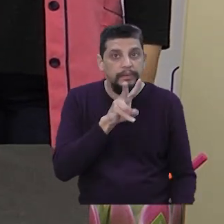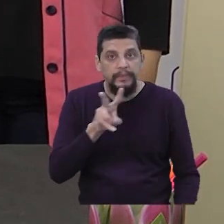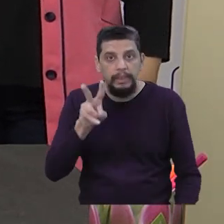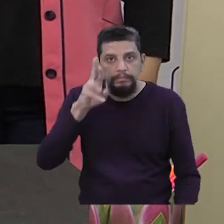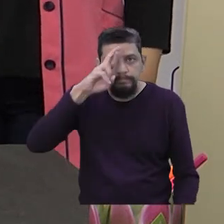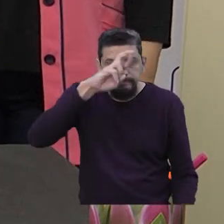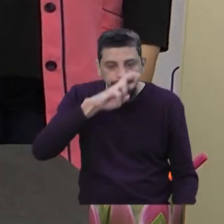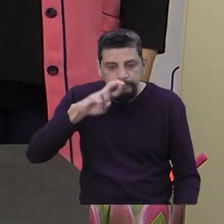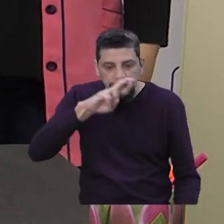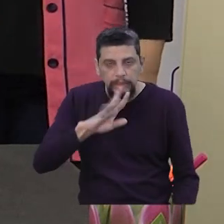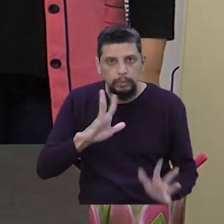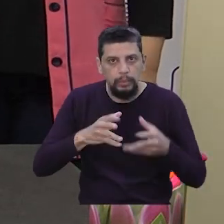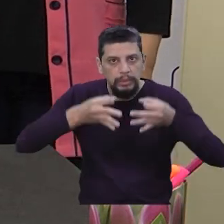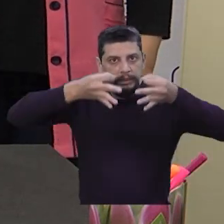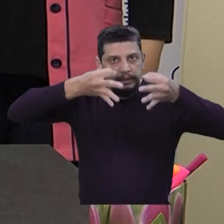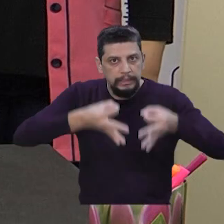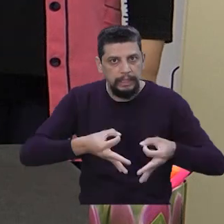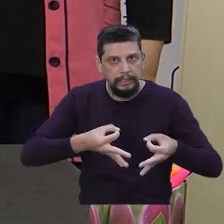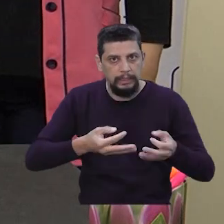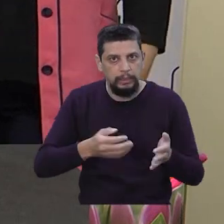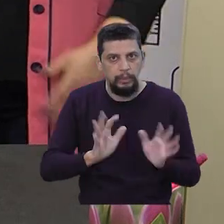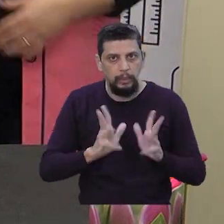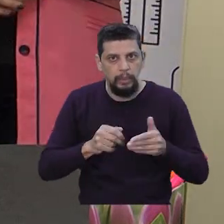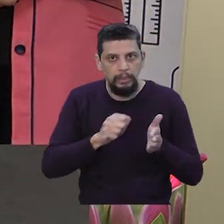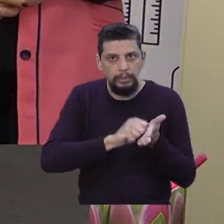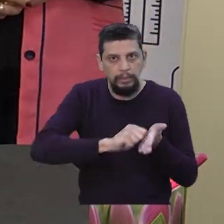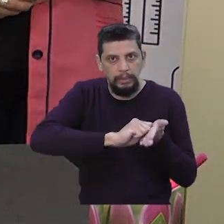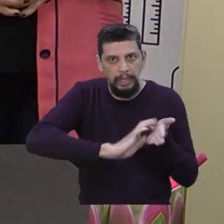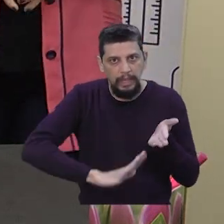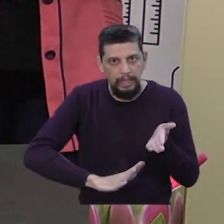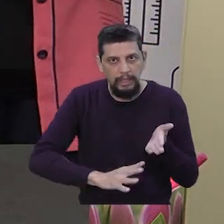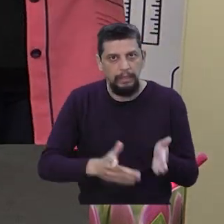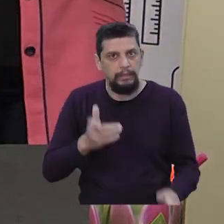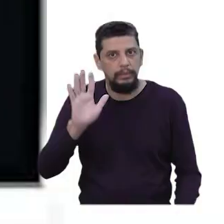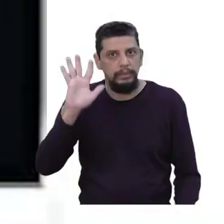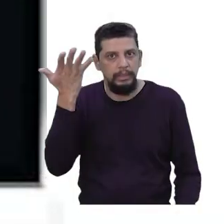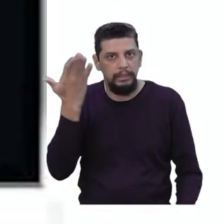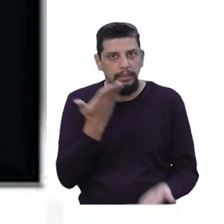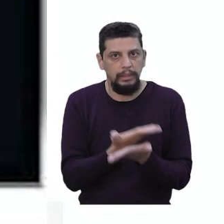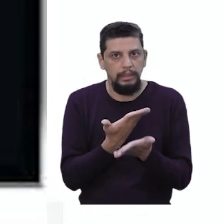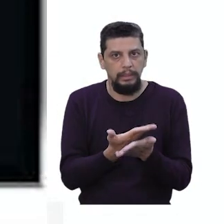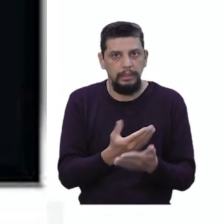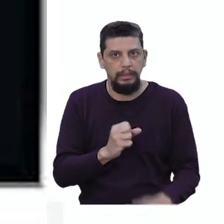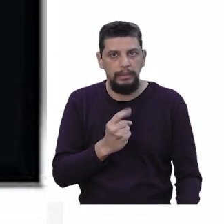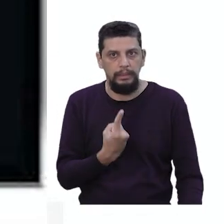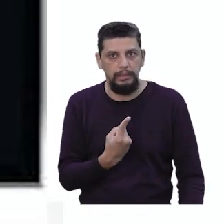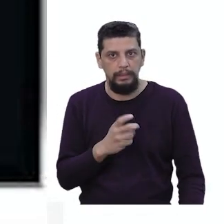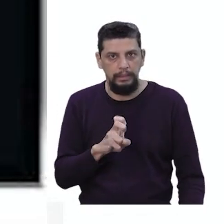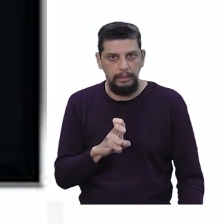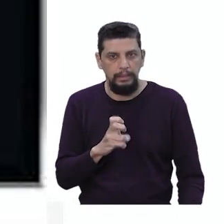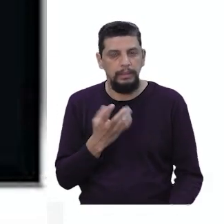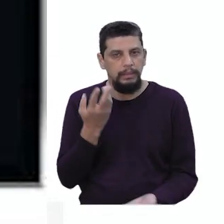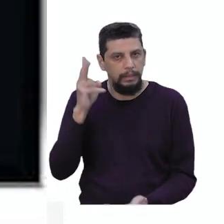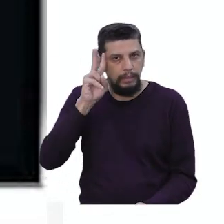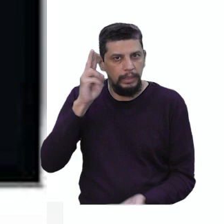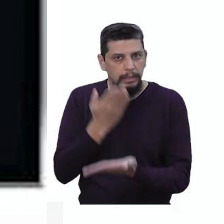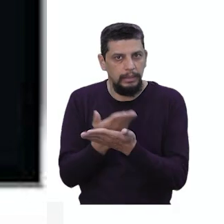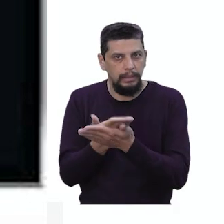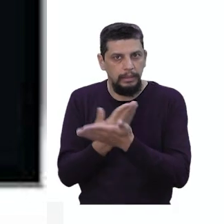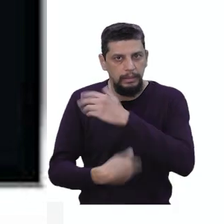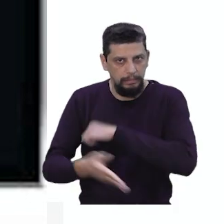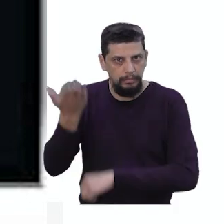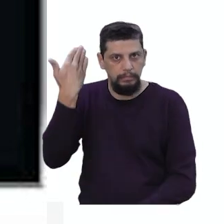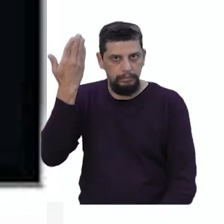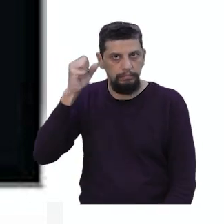deu tudo certo e todas as atividades aconteceram na aula 15. Nós recordamos a aula anterior e o que foi